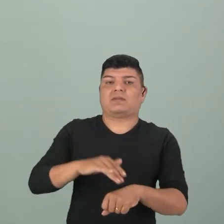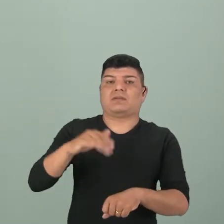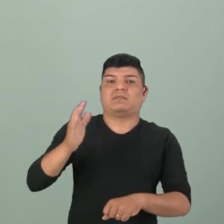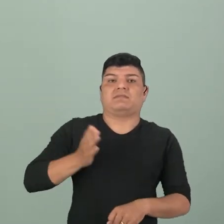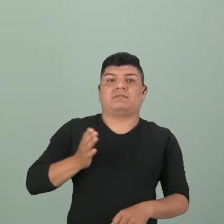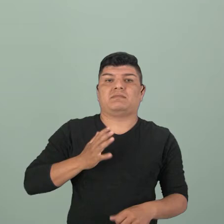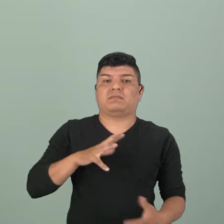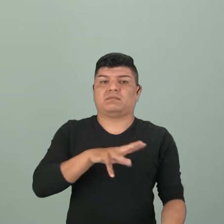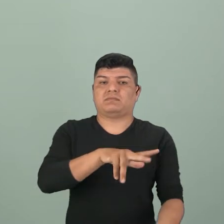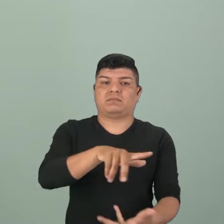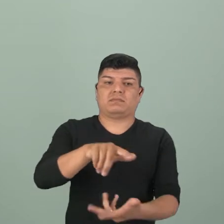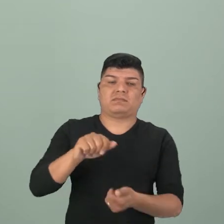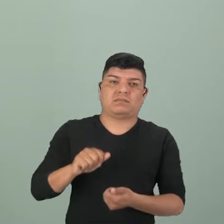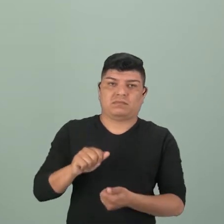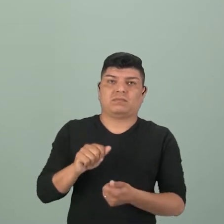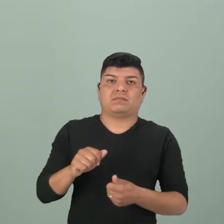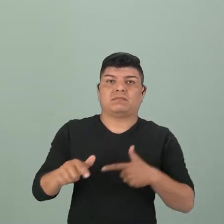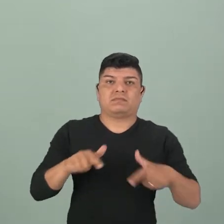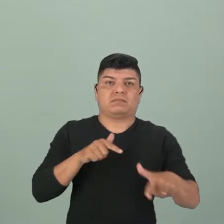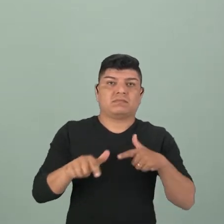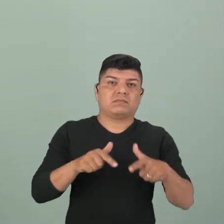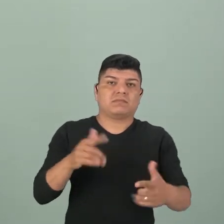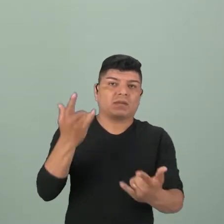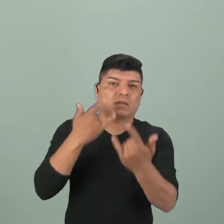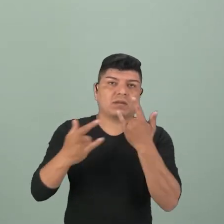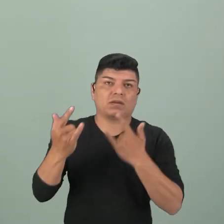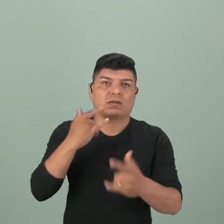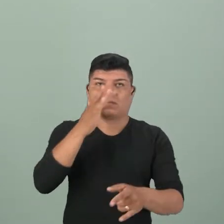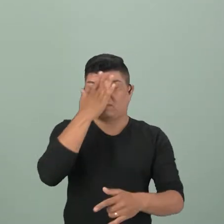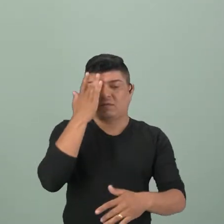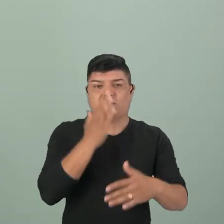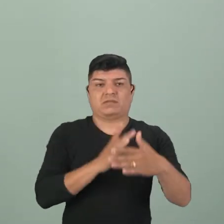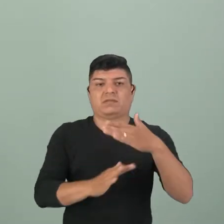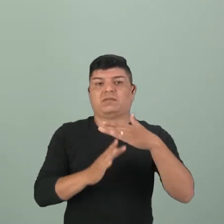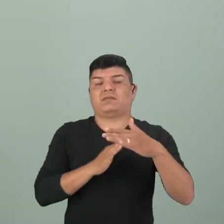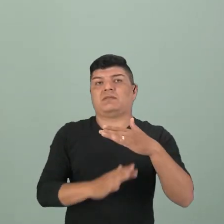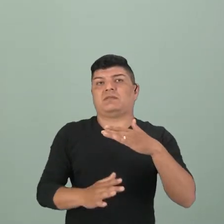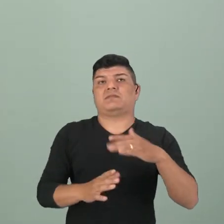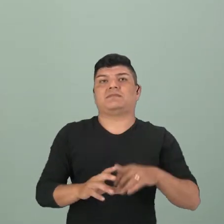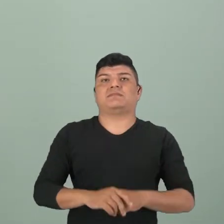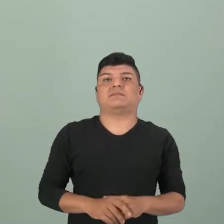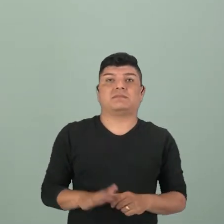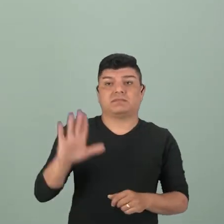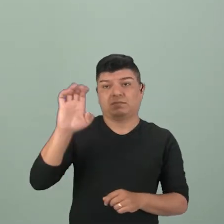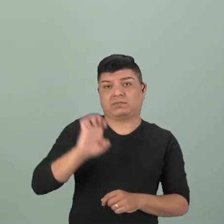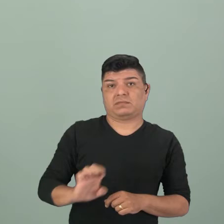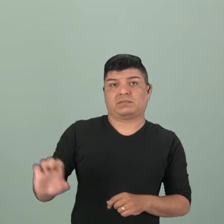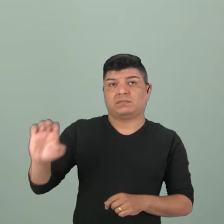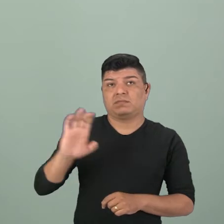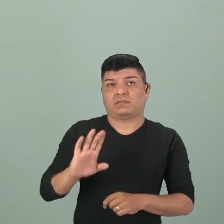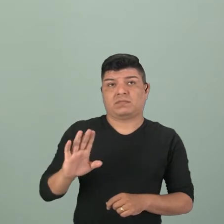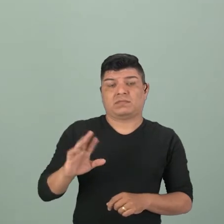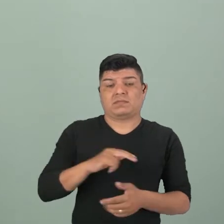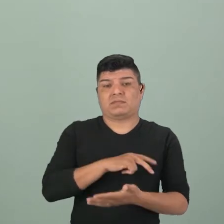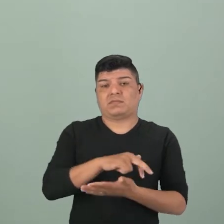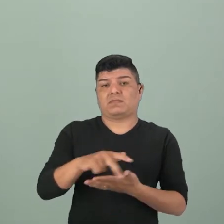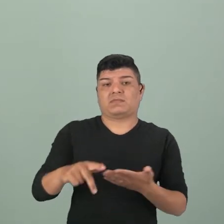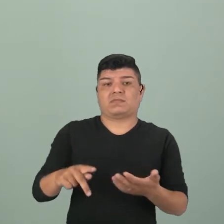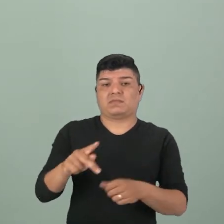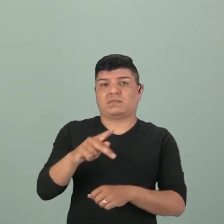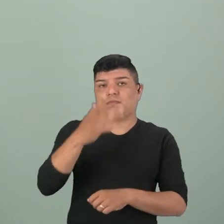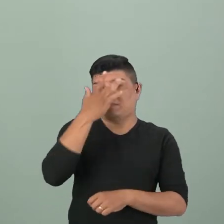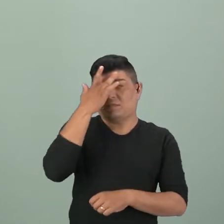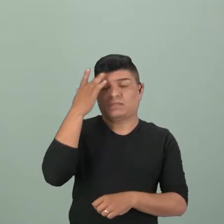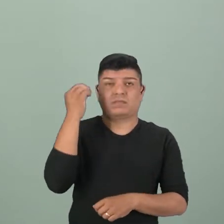mundo, a oferta de emprego, essas questões, atrai, né, os imigrantes. Então, lá na Europa, muitas pessoas tentam